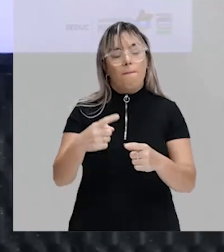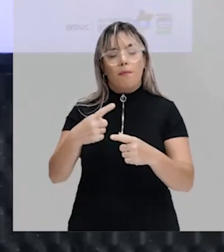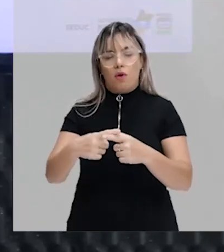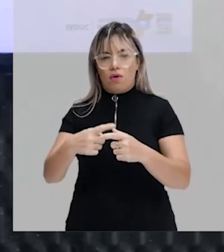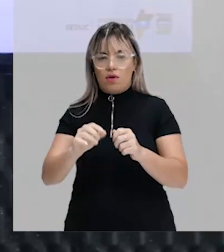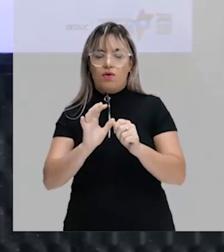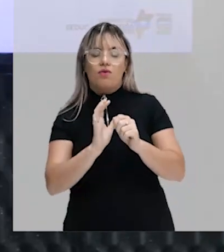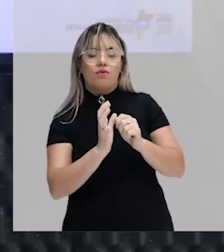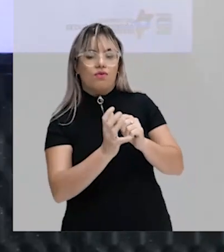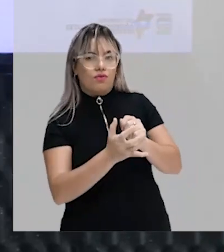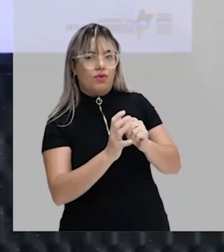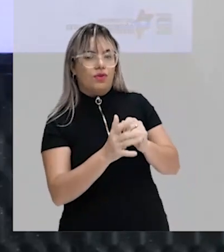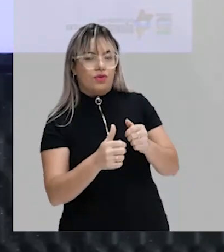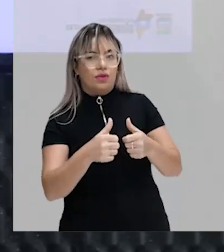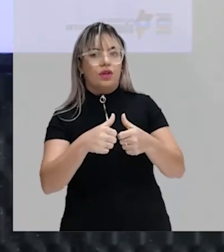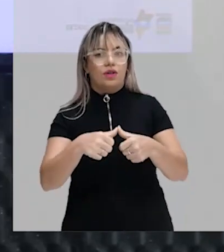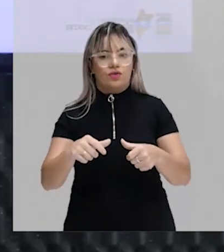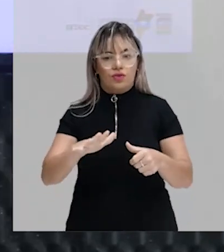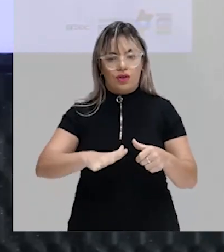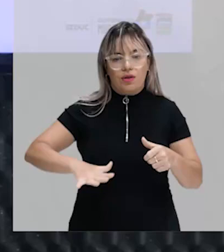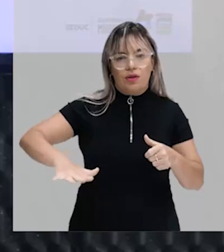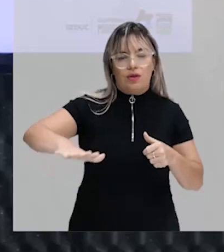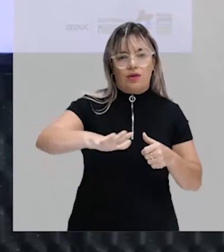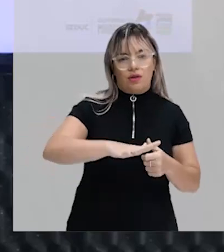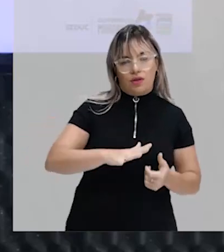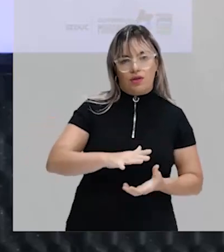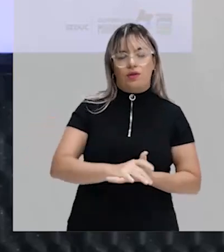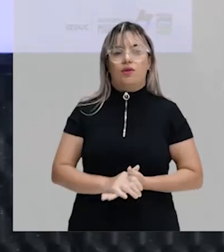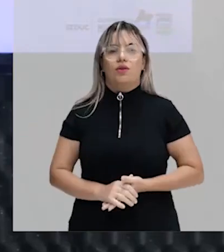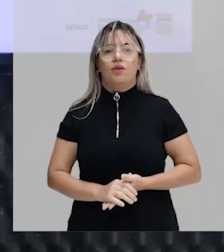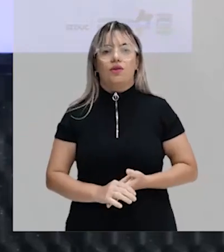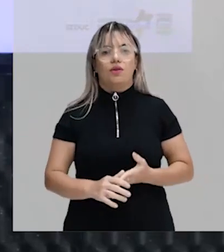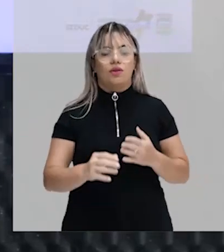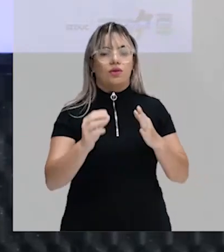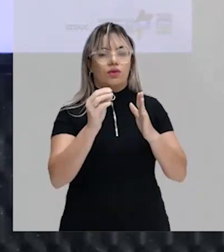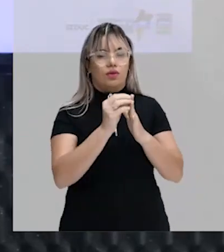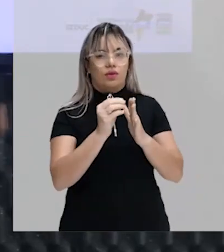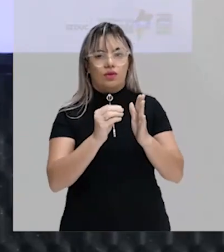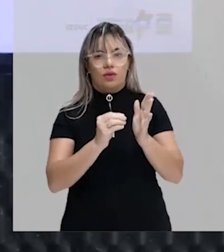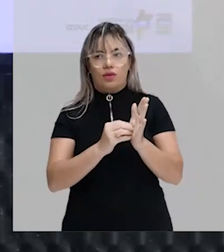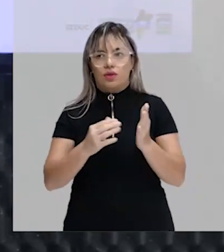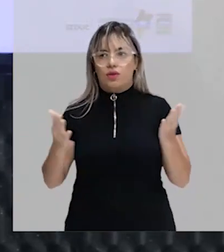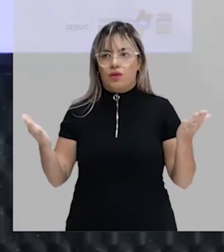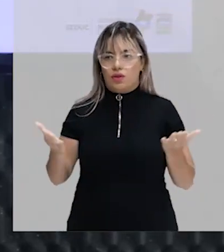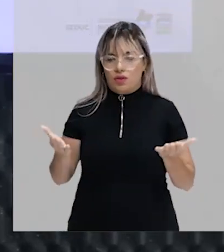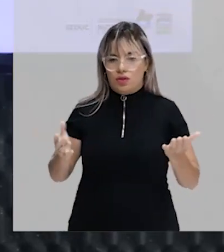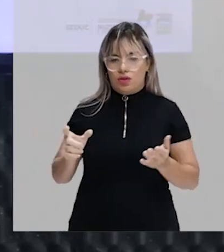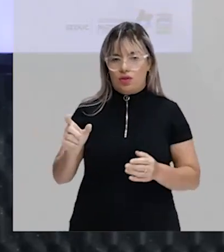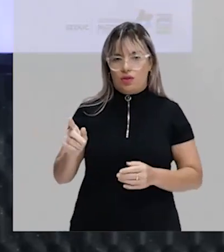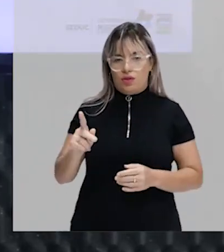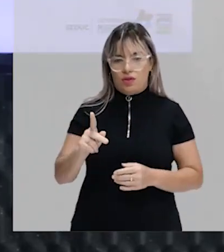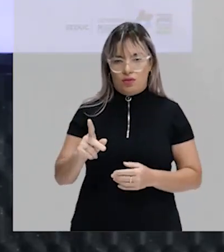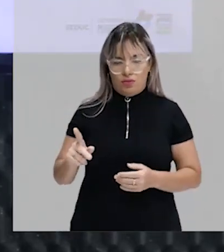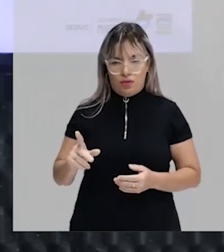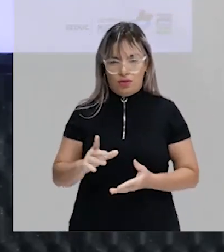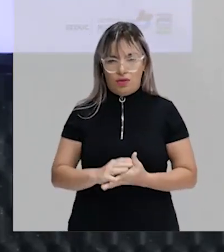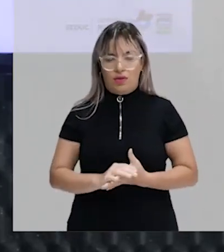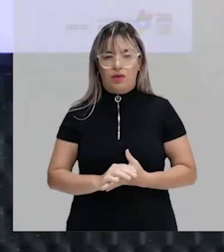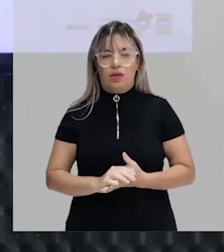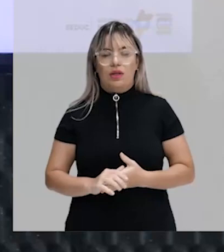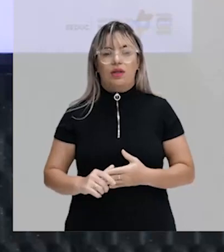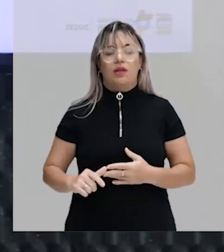isso. Bom, na aula de hoje, eu sou a professora Cacau Sotero, professora de língua portuguesa, mas nós estamos trabalhando